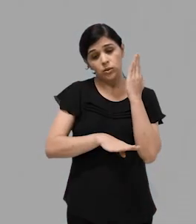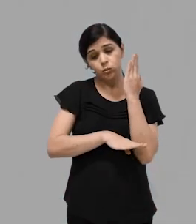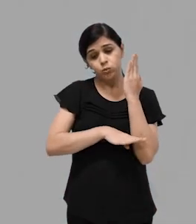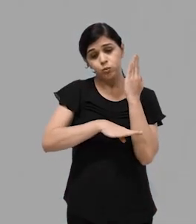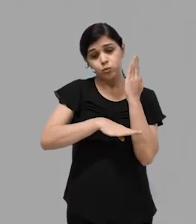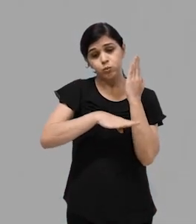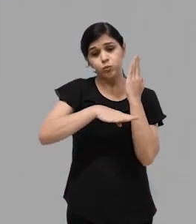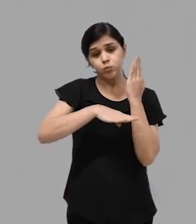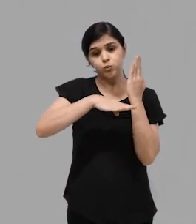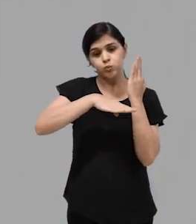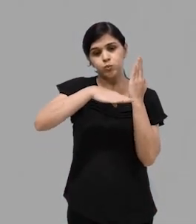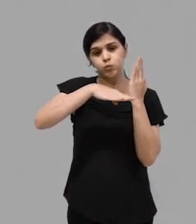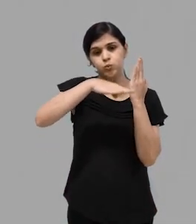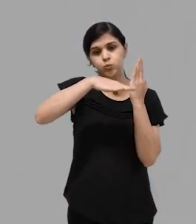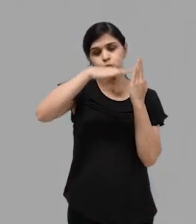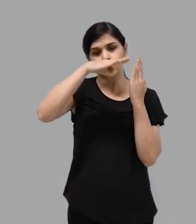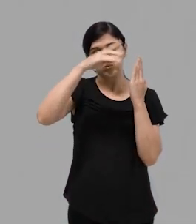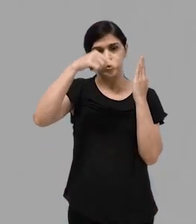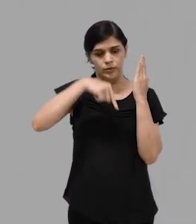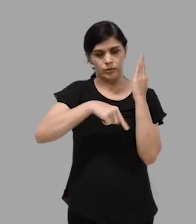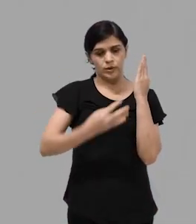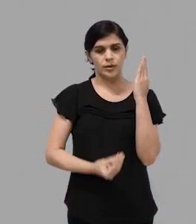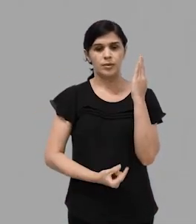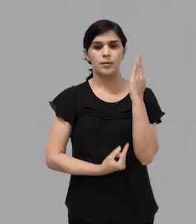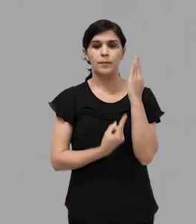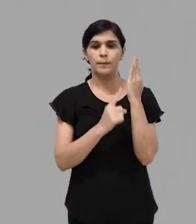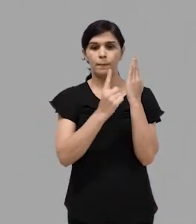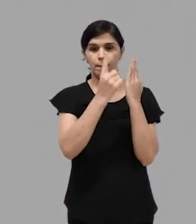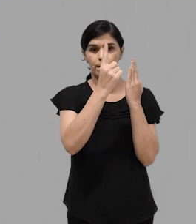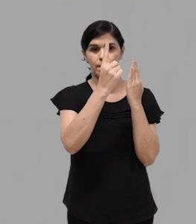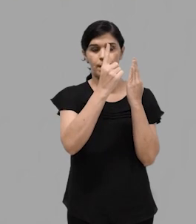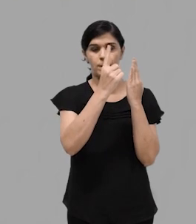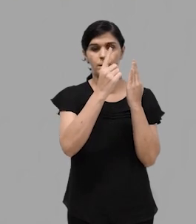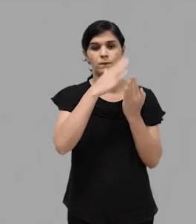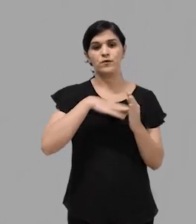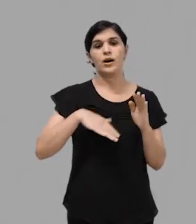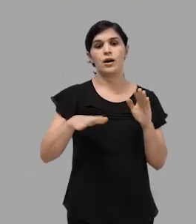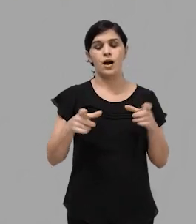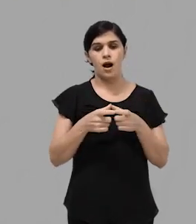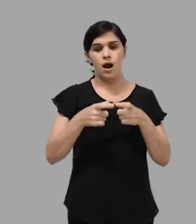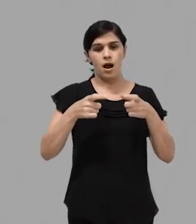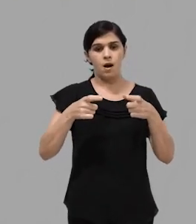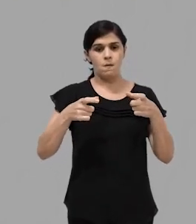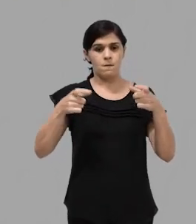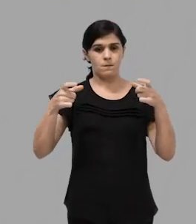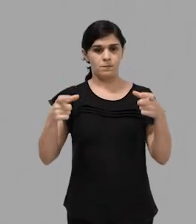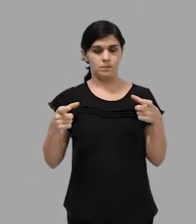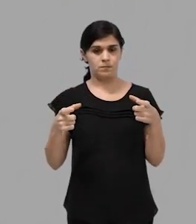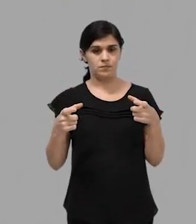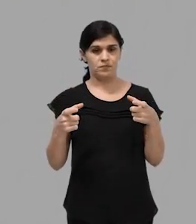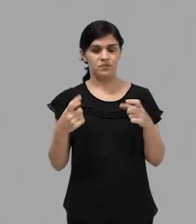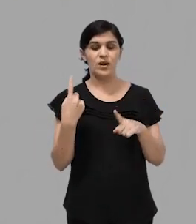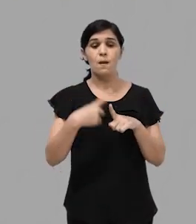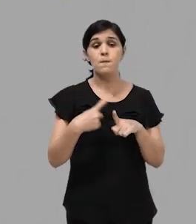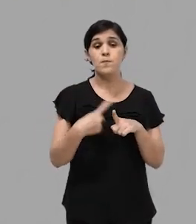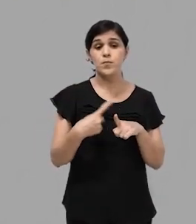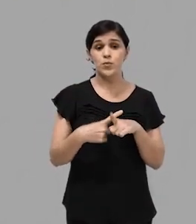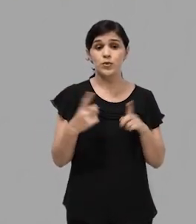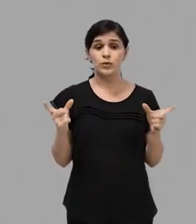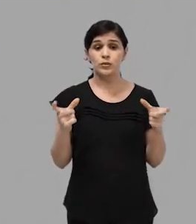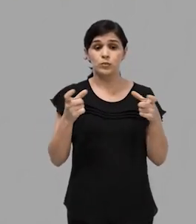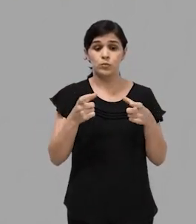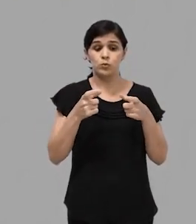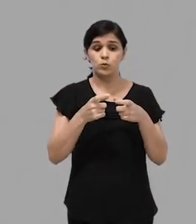para cima. Por quê? Porque nessa situação, nós vamos ter o quê? A diminuição